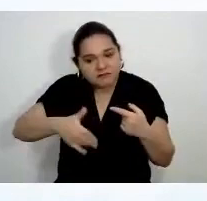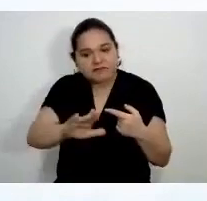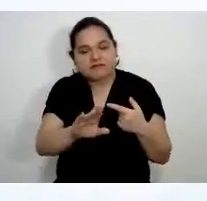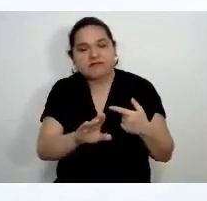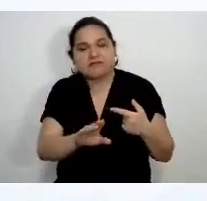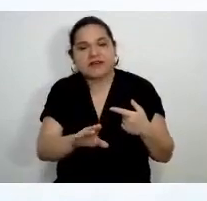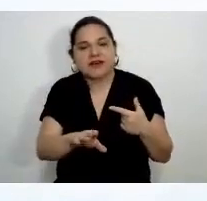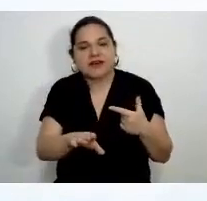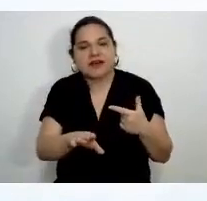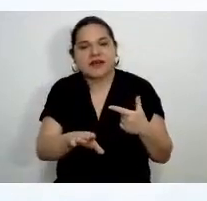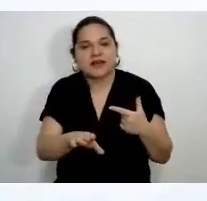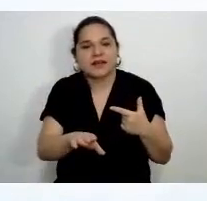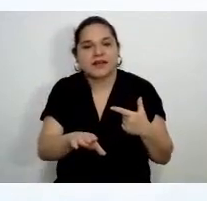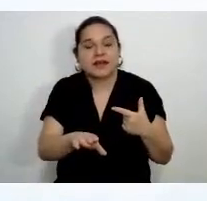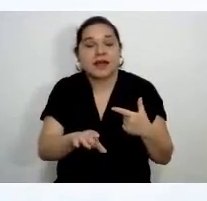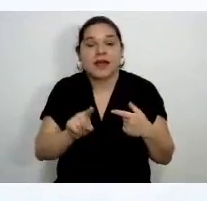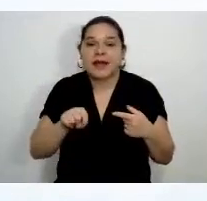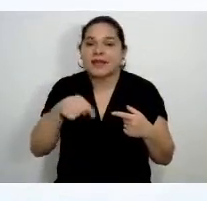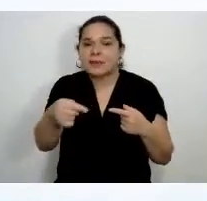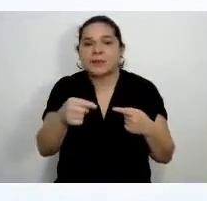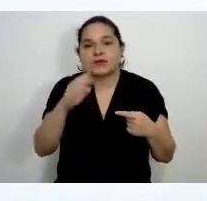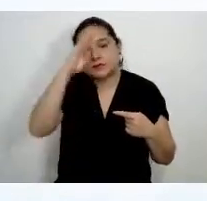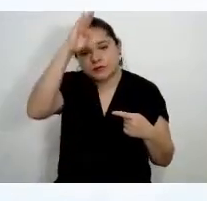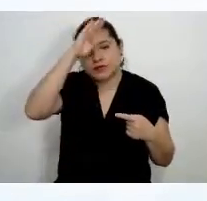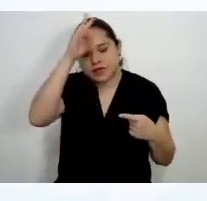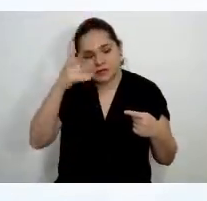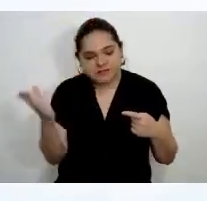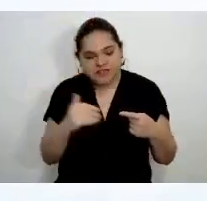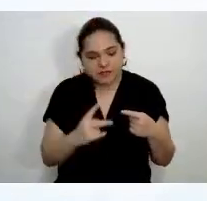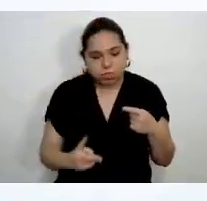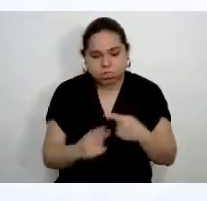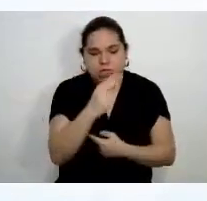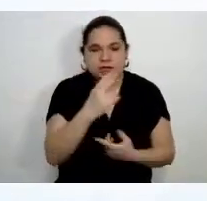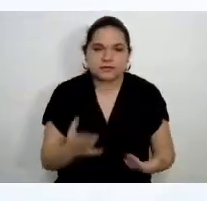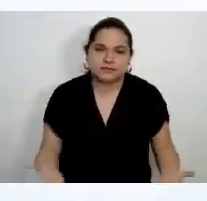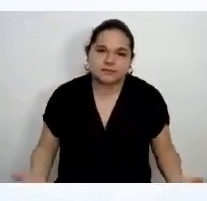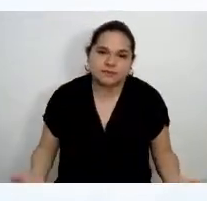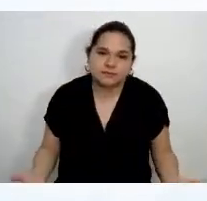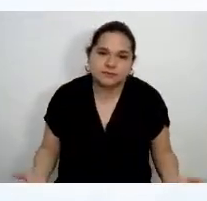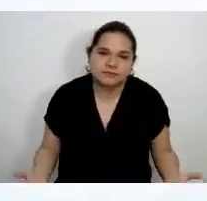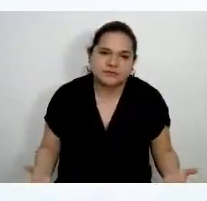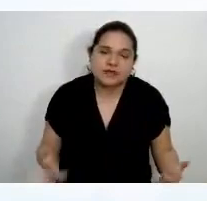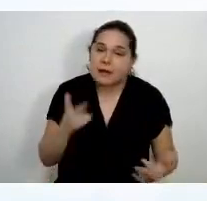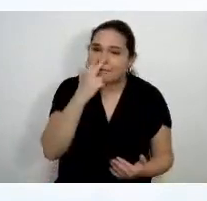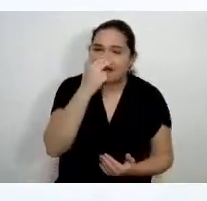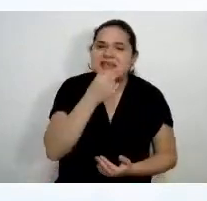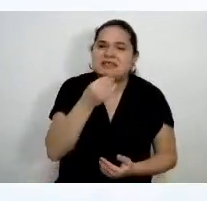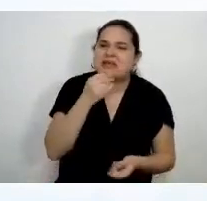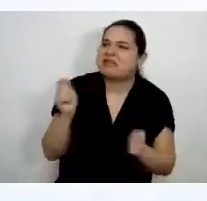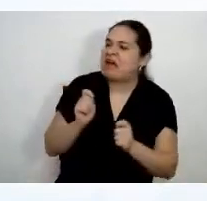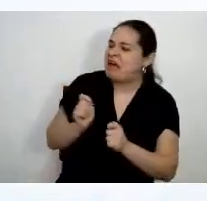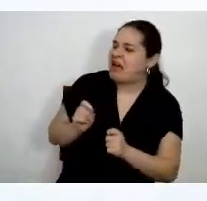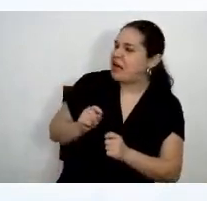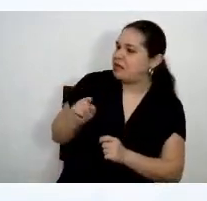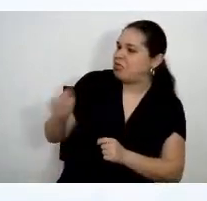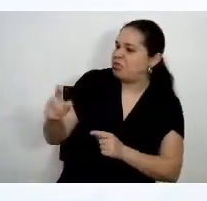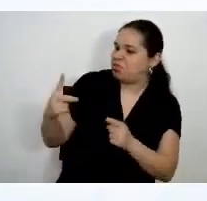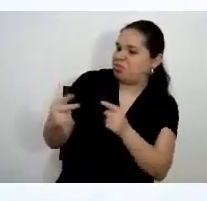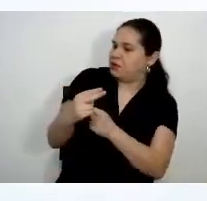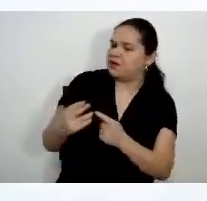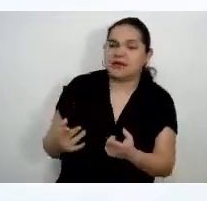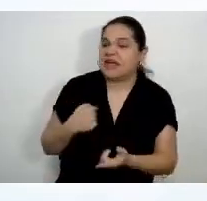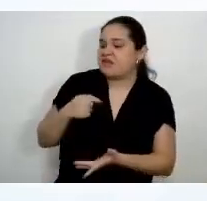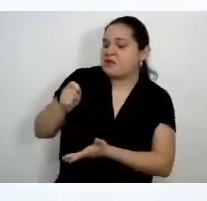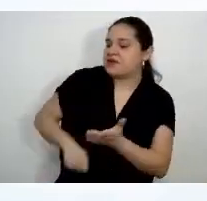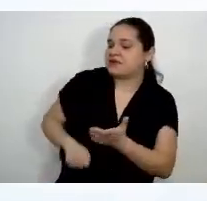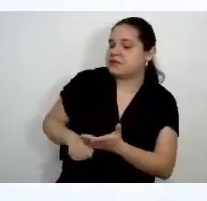não política, e na sequência o presidente da República falou para ele, que nem um menino, vai lá e desdiga. Eu não assino o que você